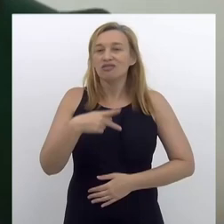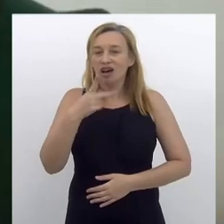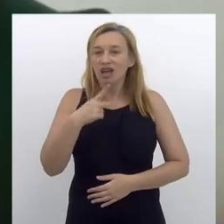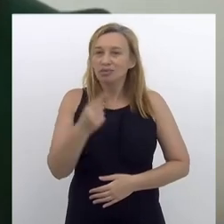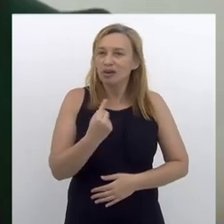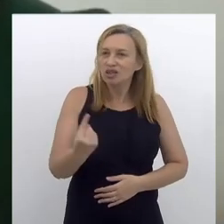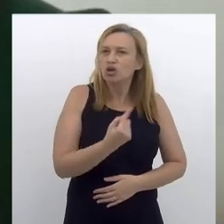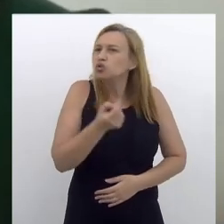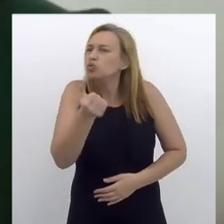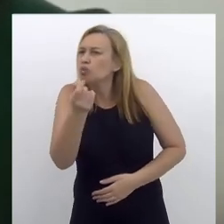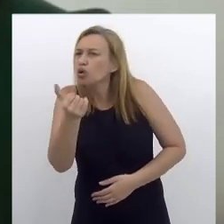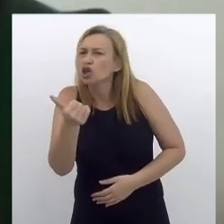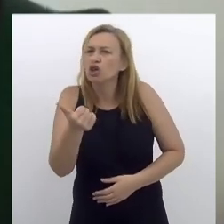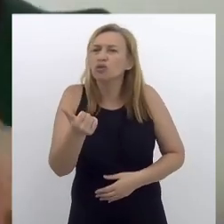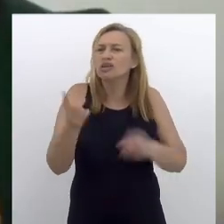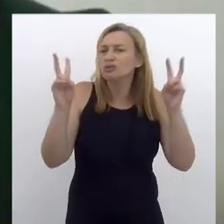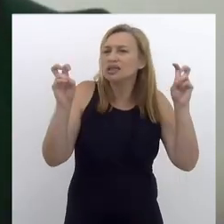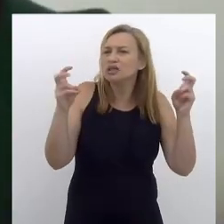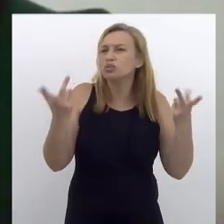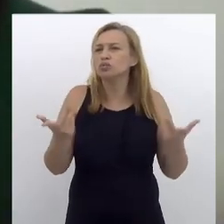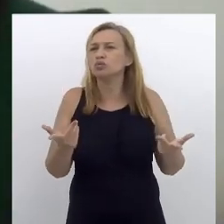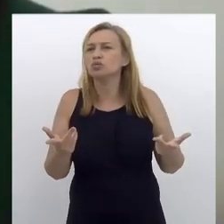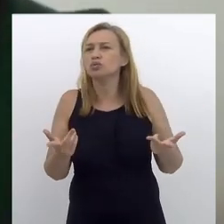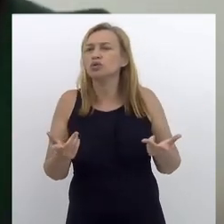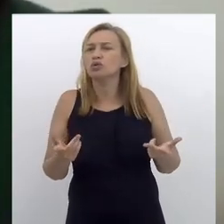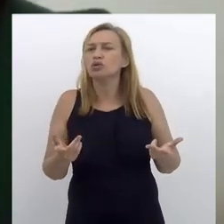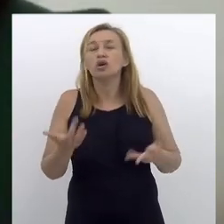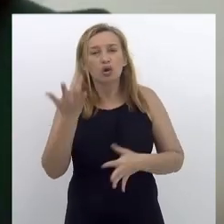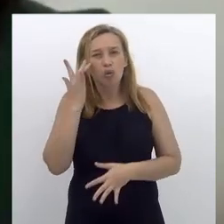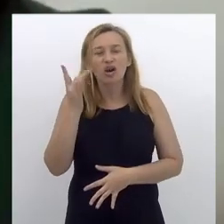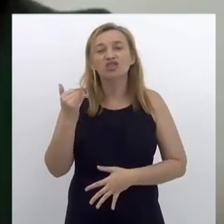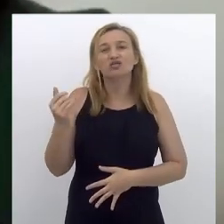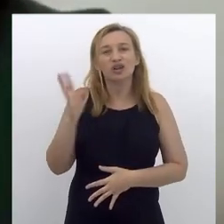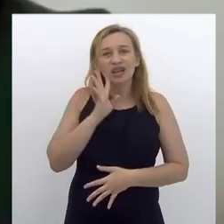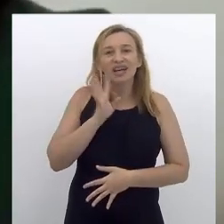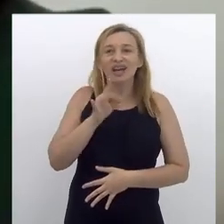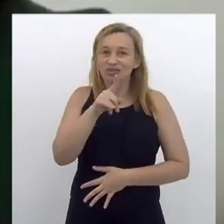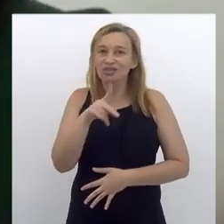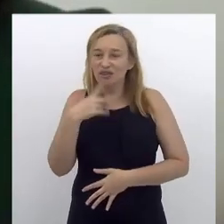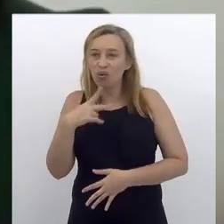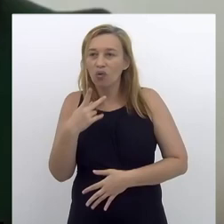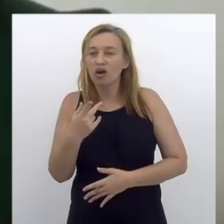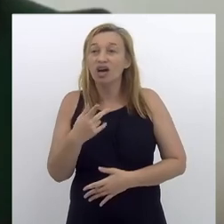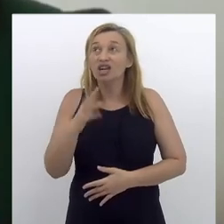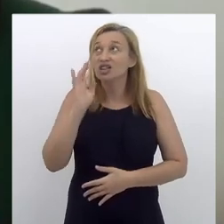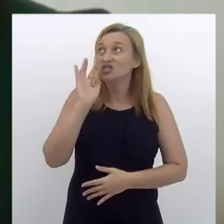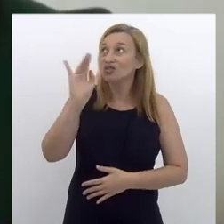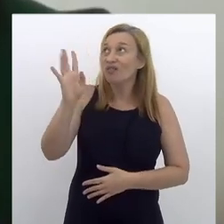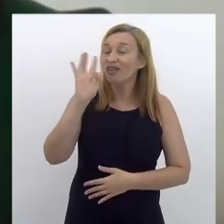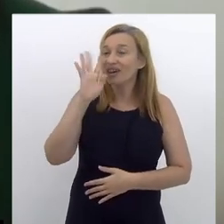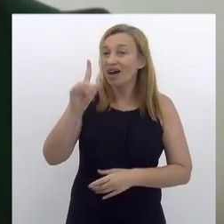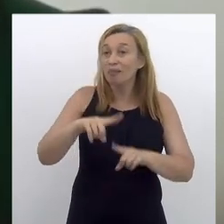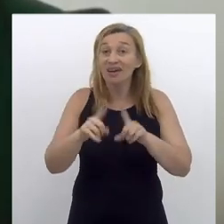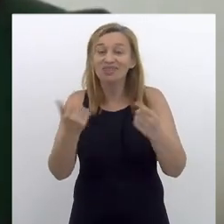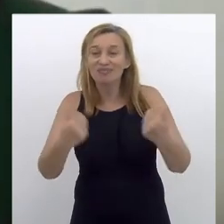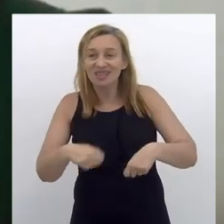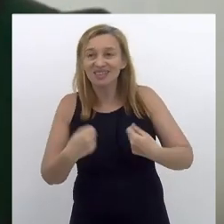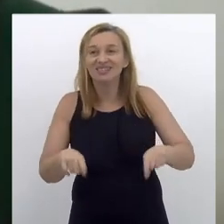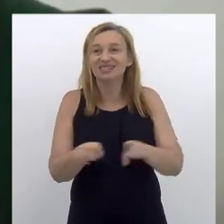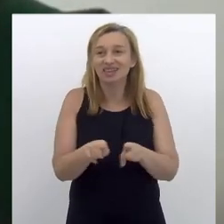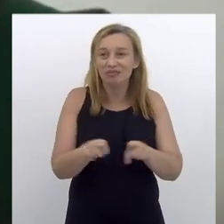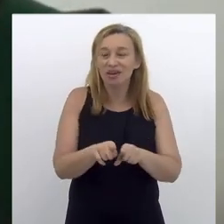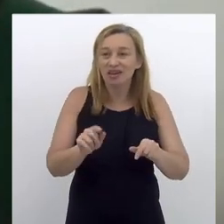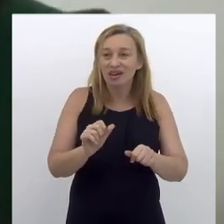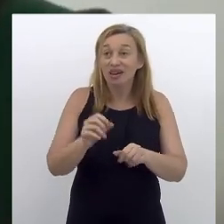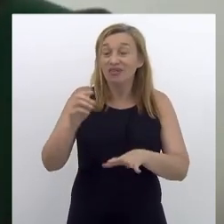aí do programa, falasse para a gente um pouquinho sobre essa questão, assim, né? Você, que eu acho que foi muito legal o que você trouxe, né? É preciso sonhar, mas é